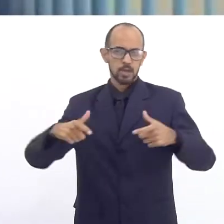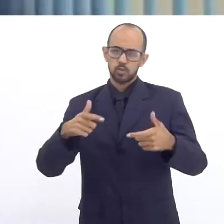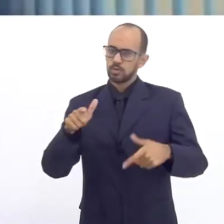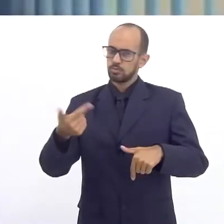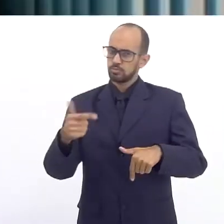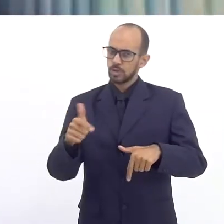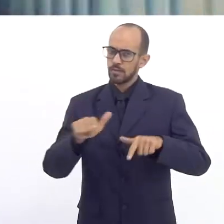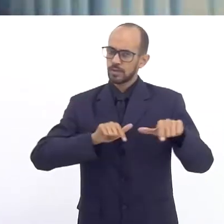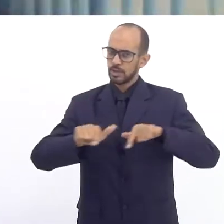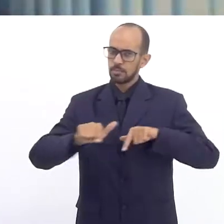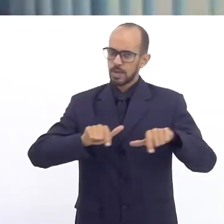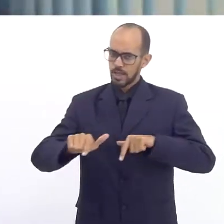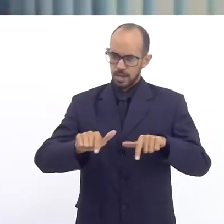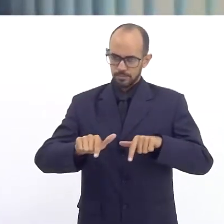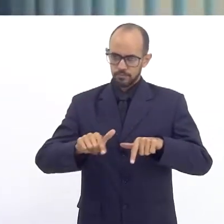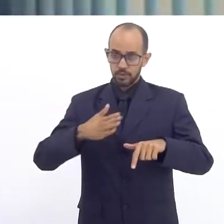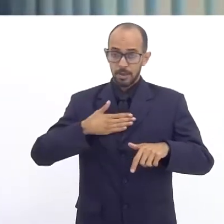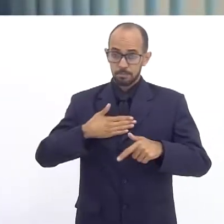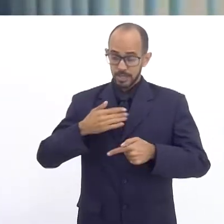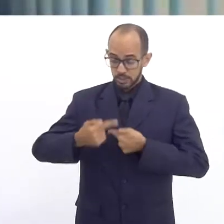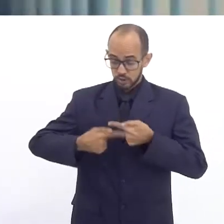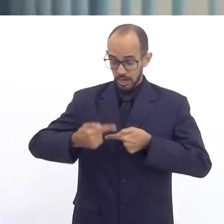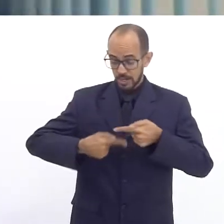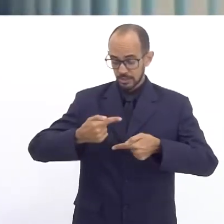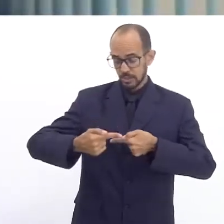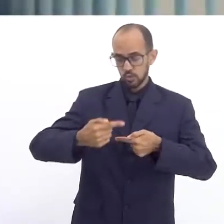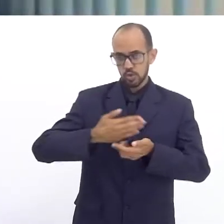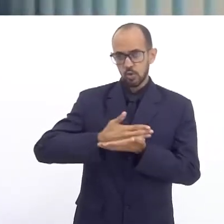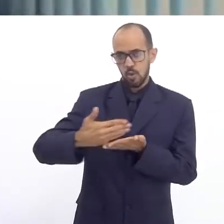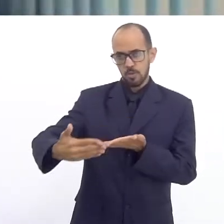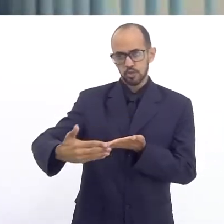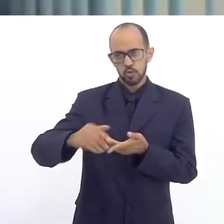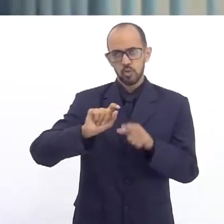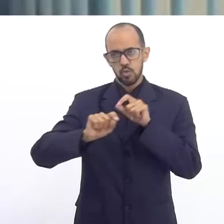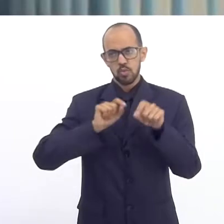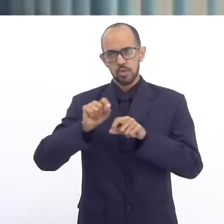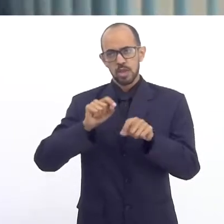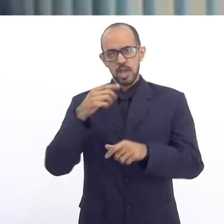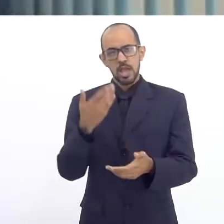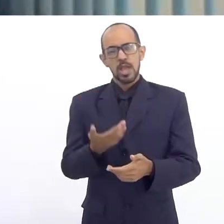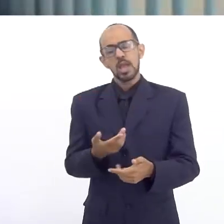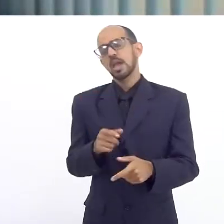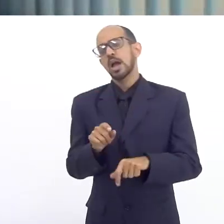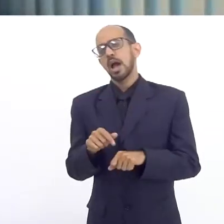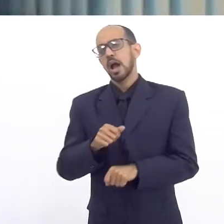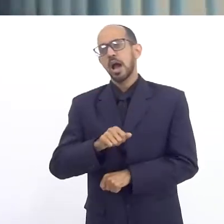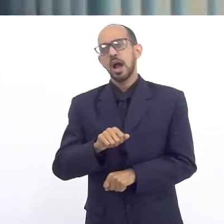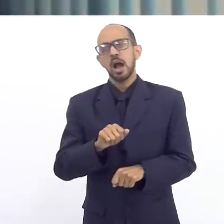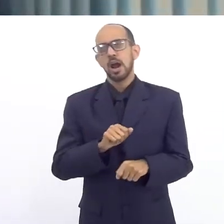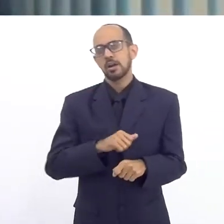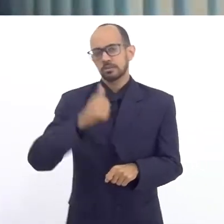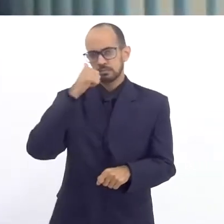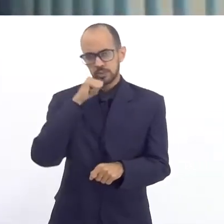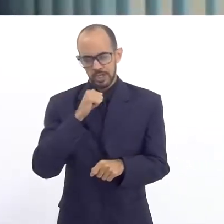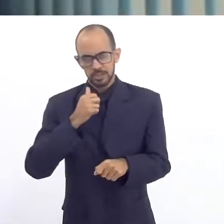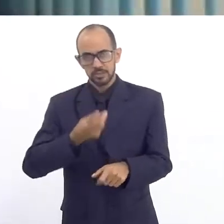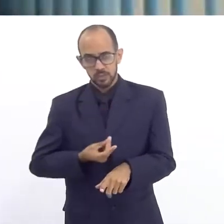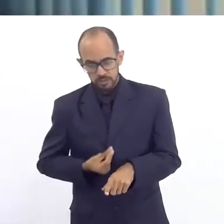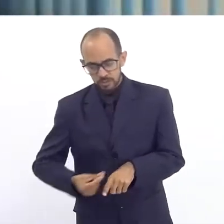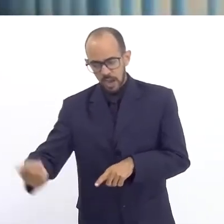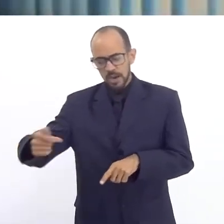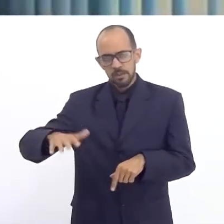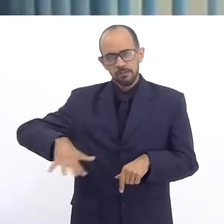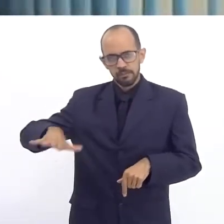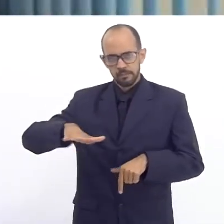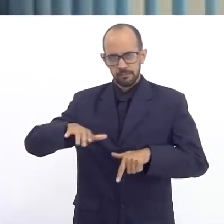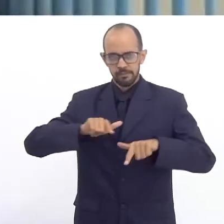grande maioria não trabalhava fora ainda, né? Foi na minha geração que as mulheres, baby boom, essa minha geração, né, que